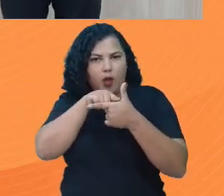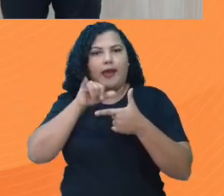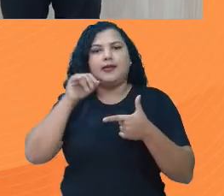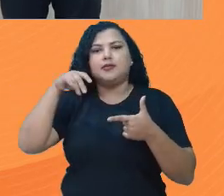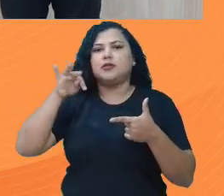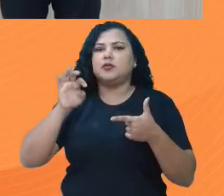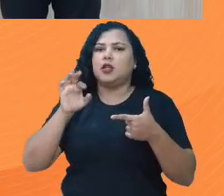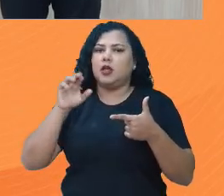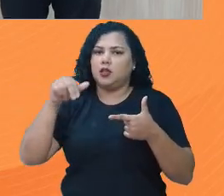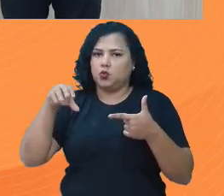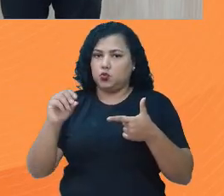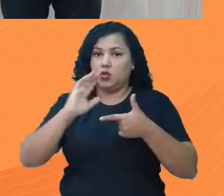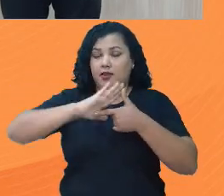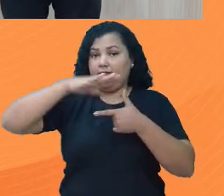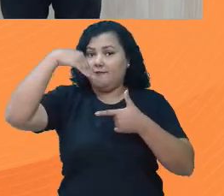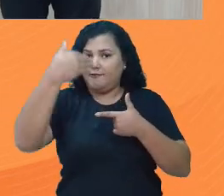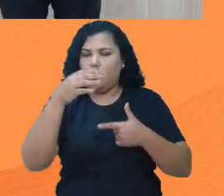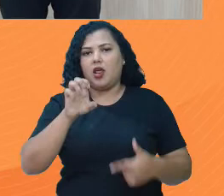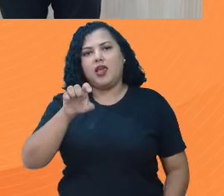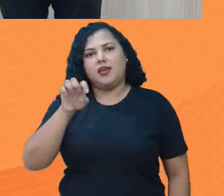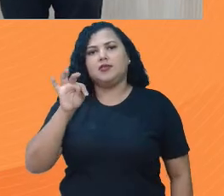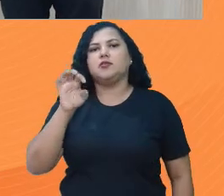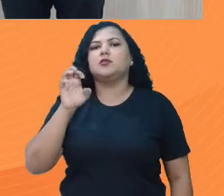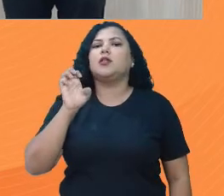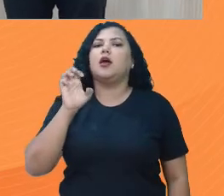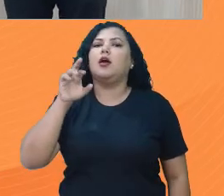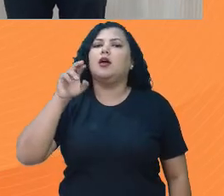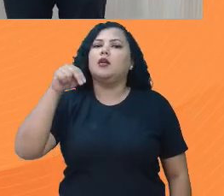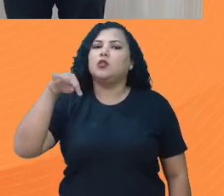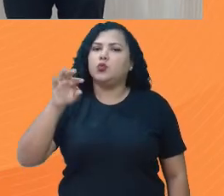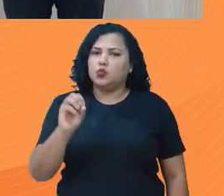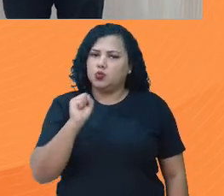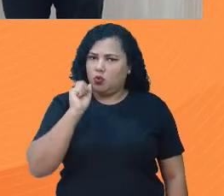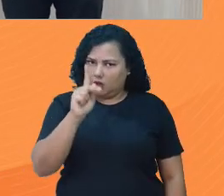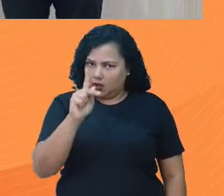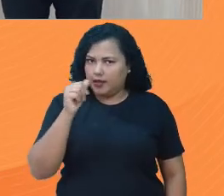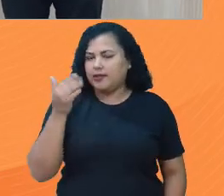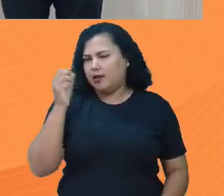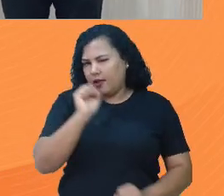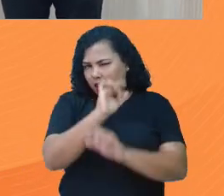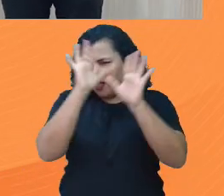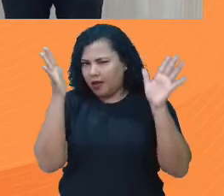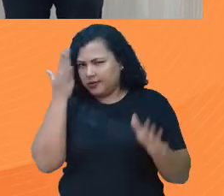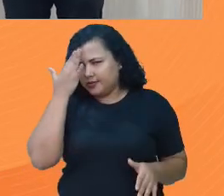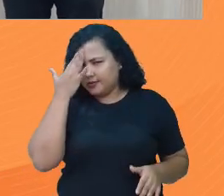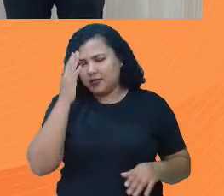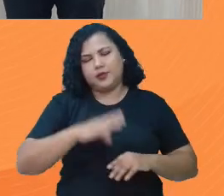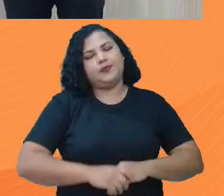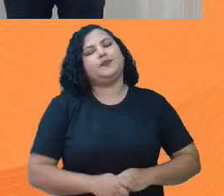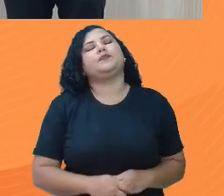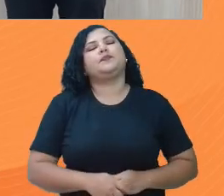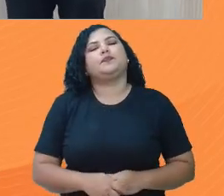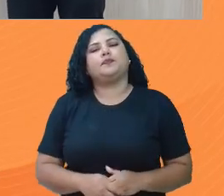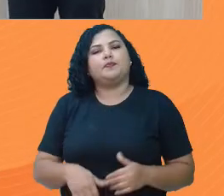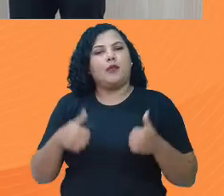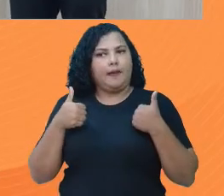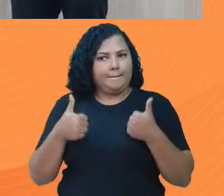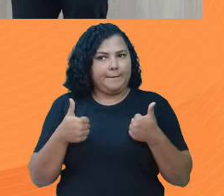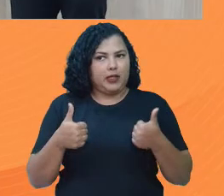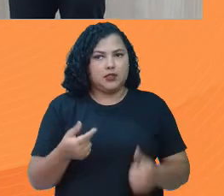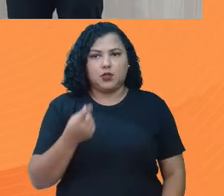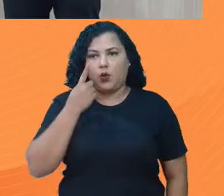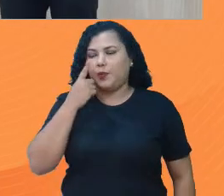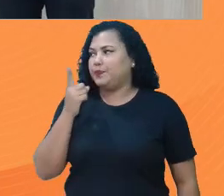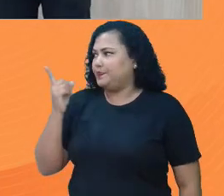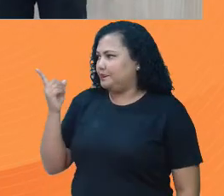e os ângulos que estão fora são os ângulos externos, tá joia? Então, ficou claro aí, belezinha, o que é ângulo interno e o que é ângulo externo. Então,